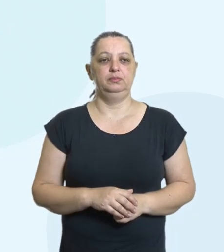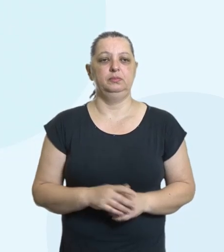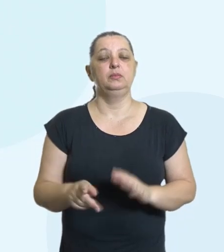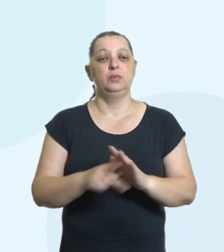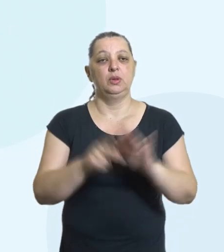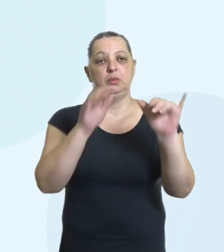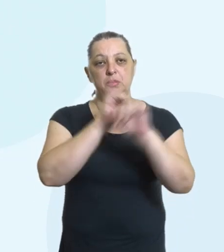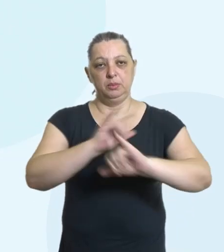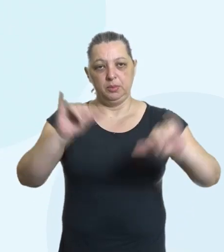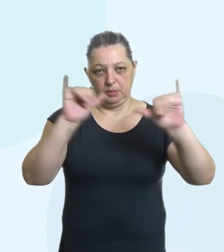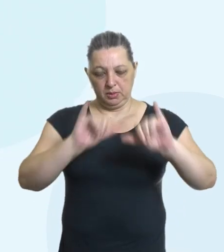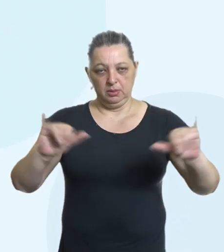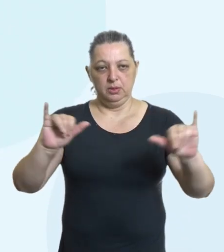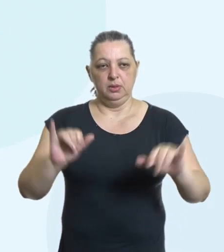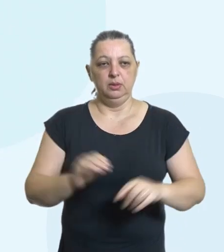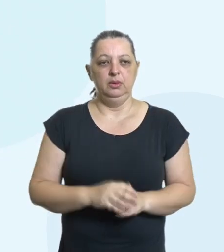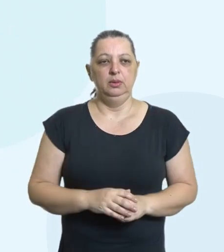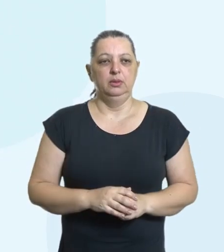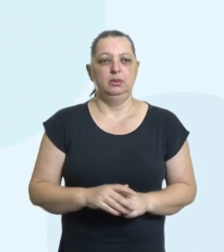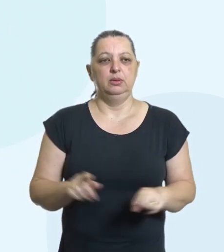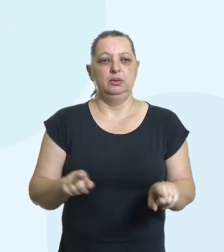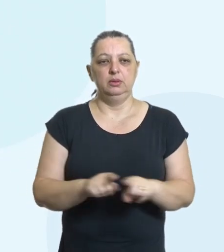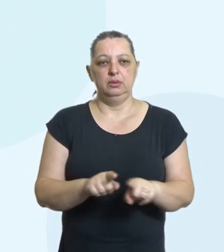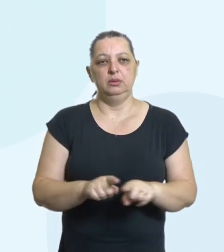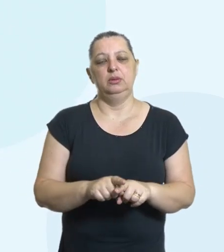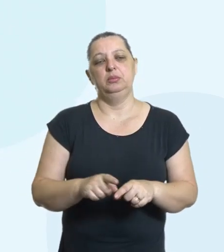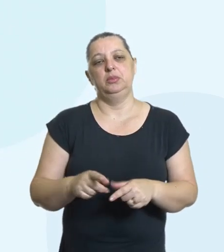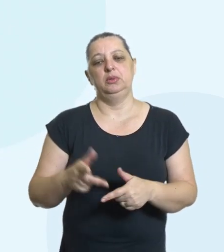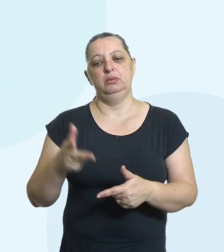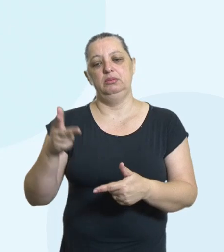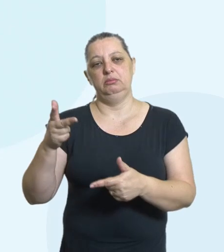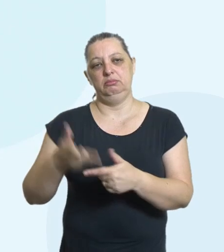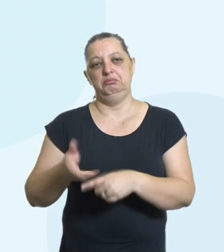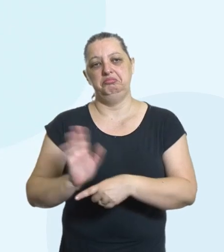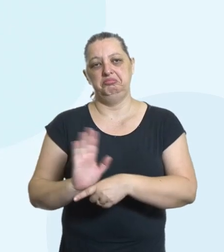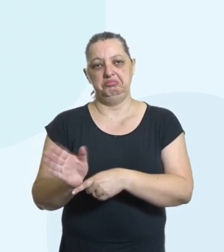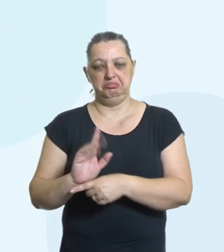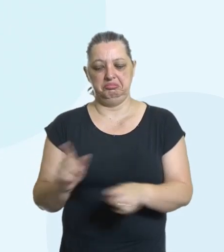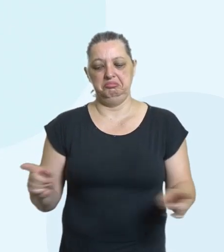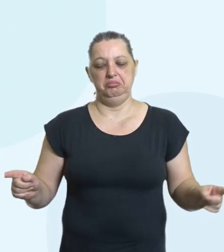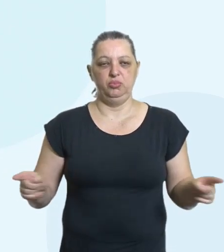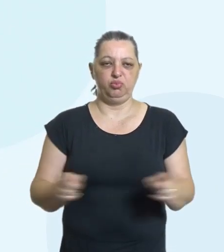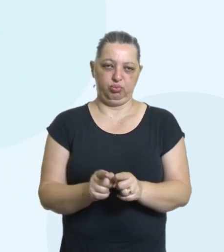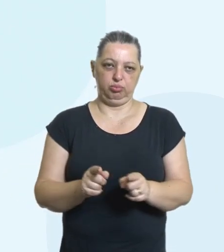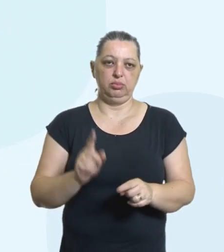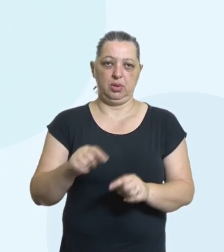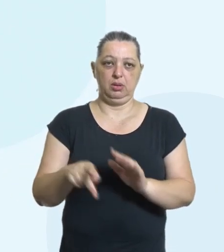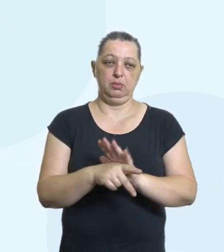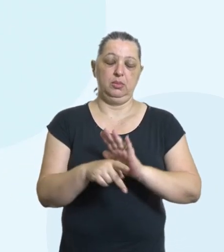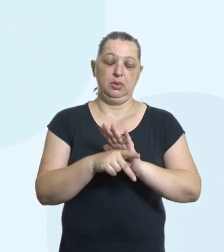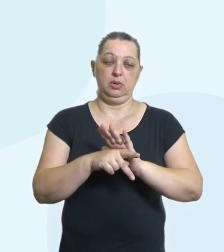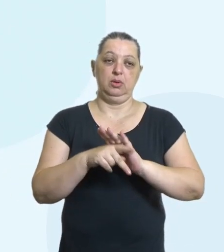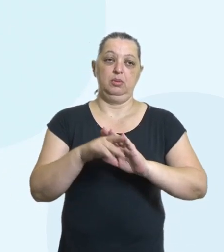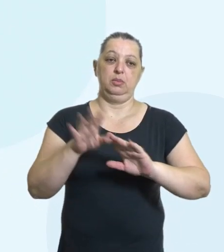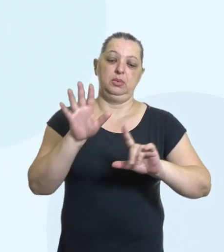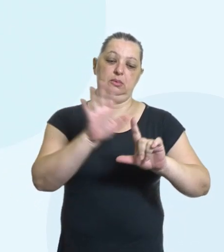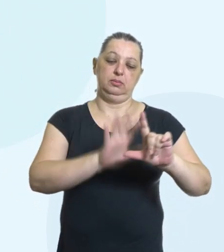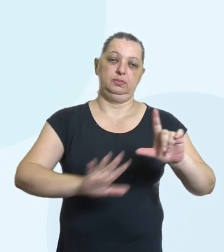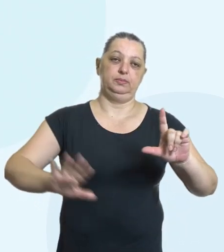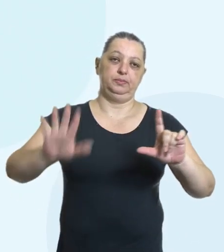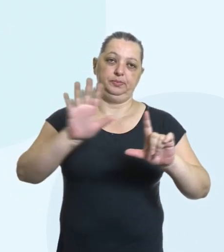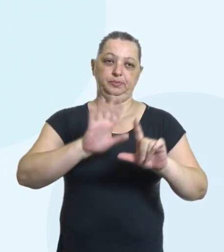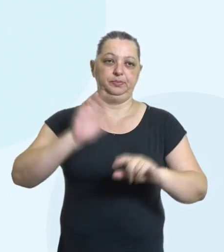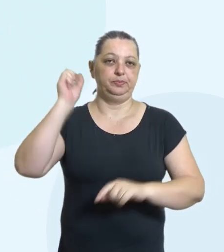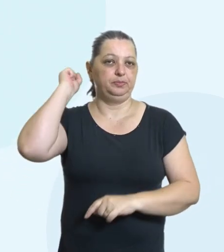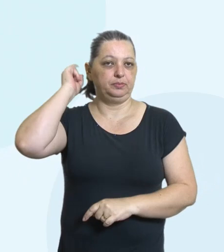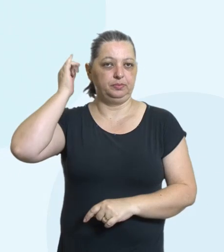propaganda publicitária, a um videoclipe, coisas que são da mídia audiovisual. E a descrição,